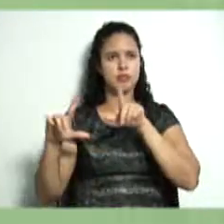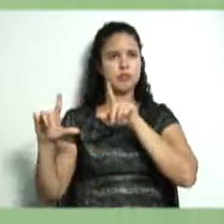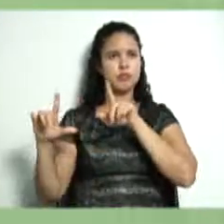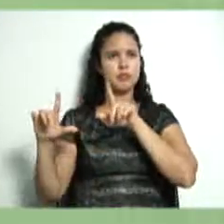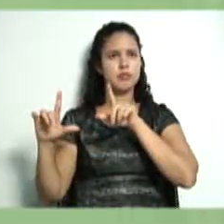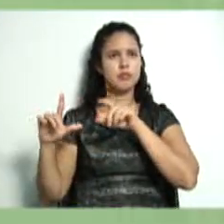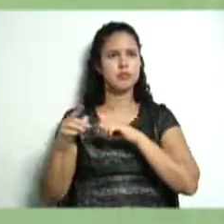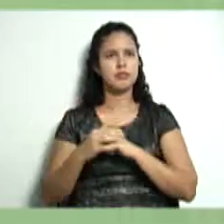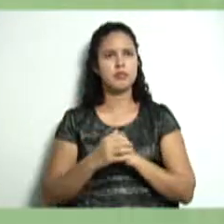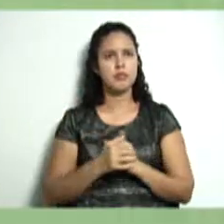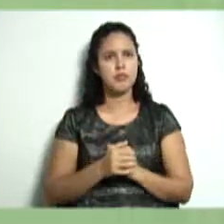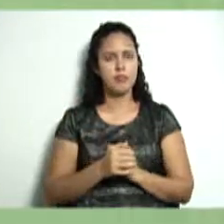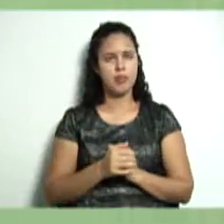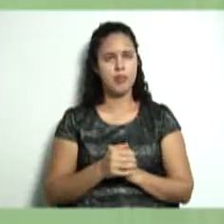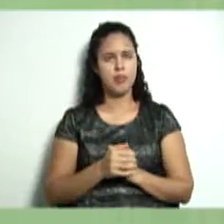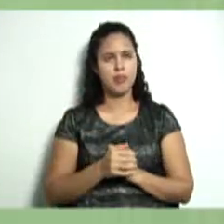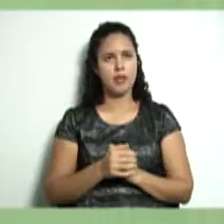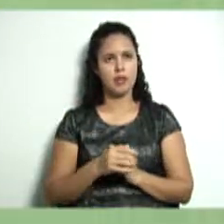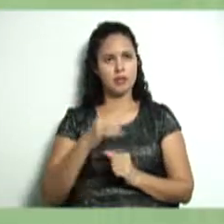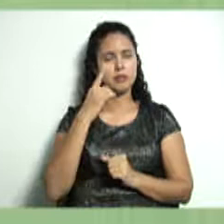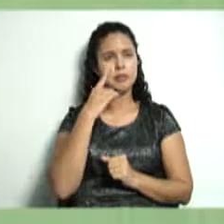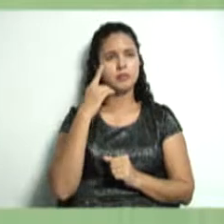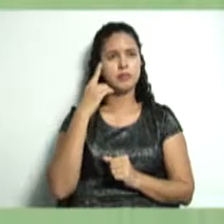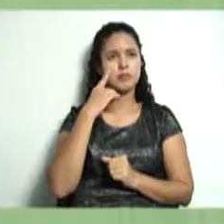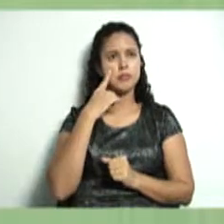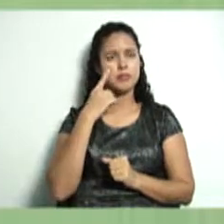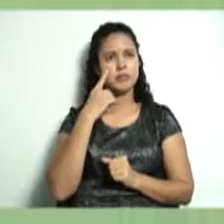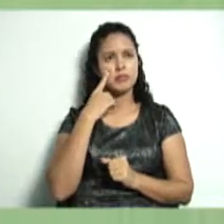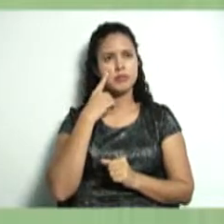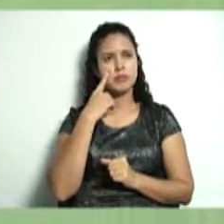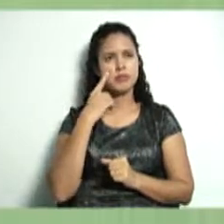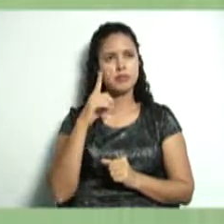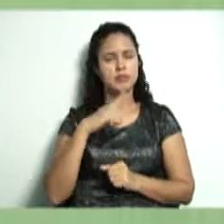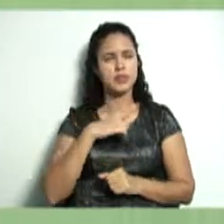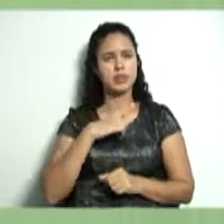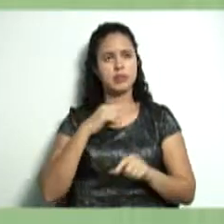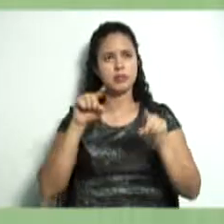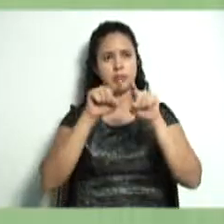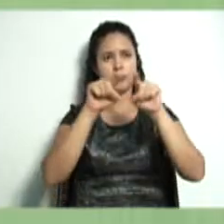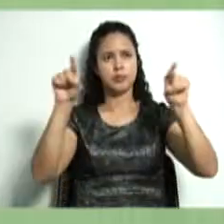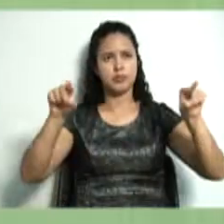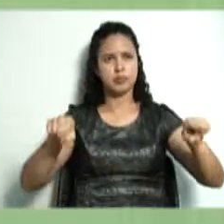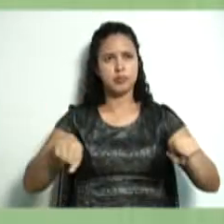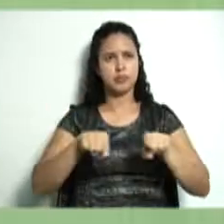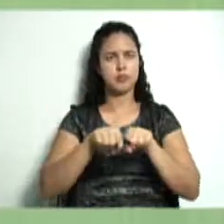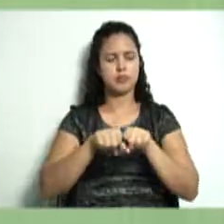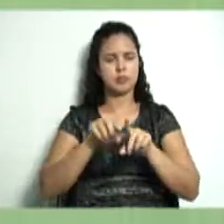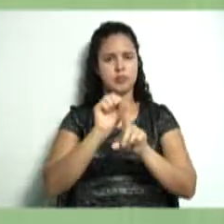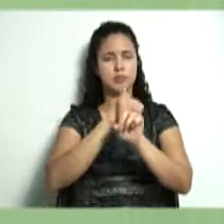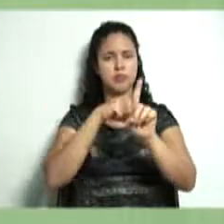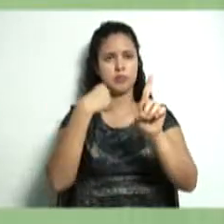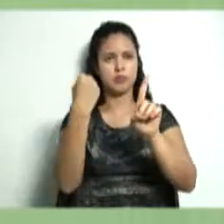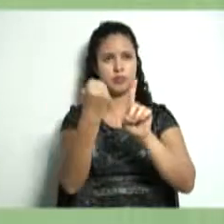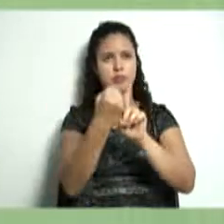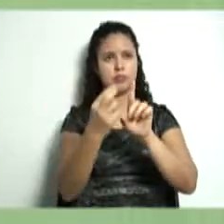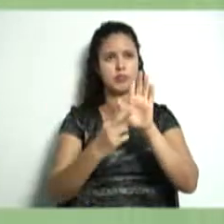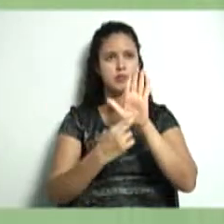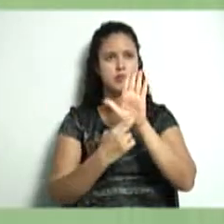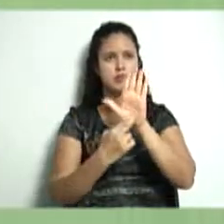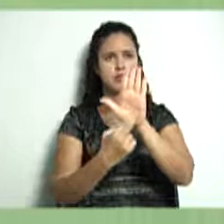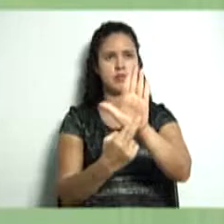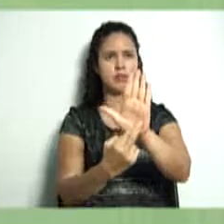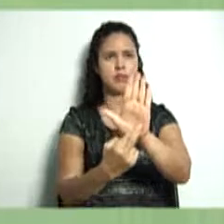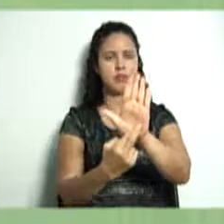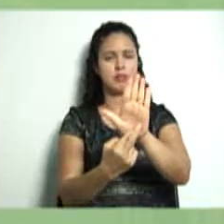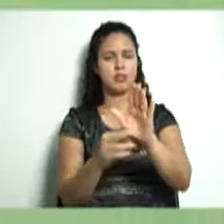Eu falei quadro social, né? Esse seria um quadro social representativo dentro